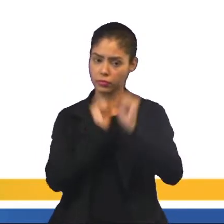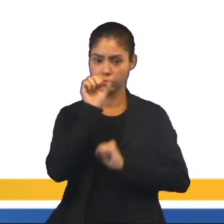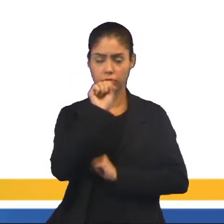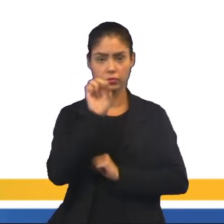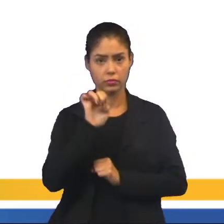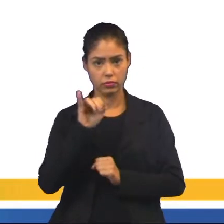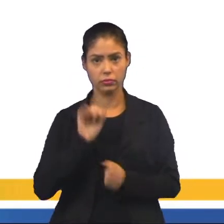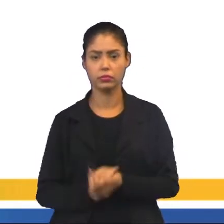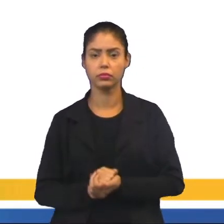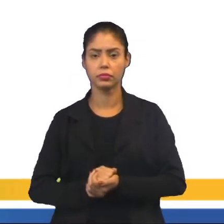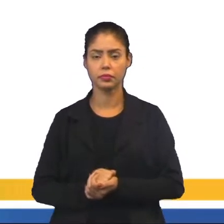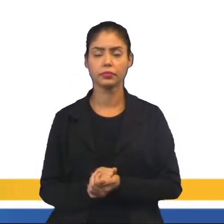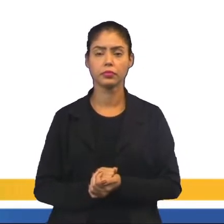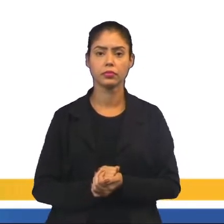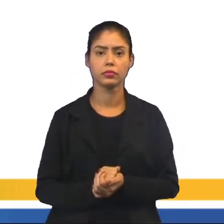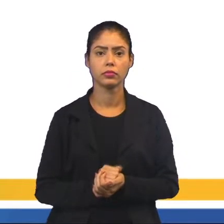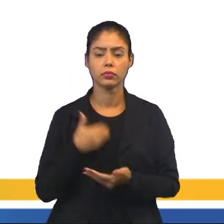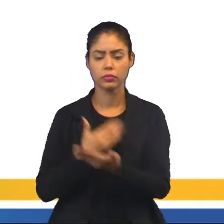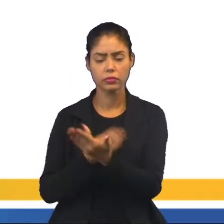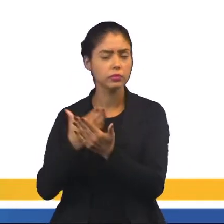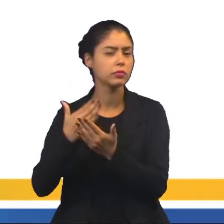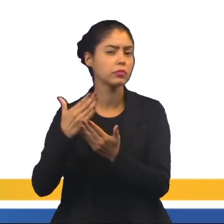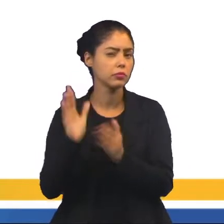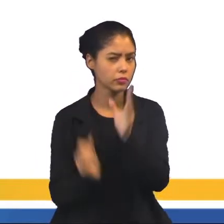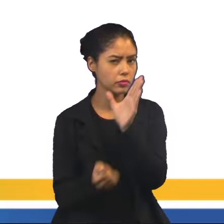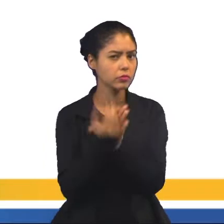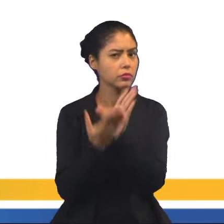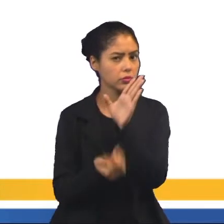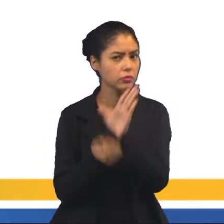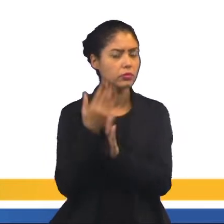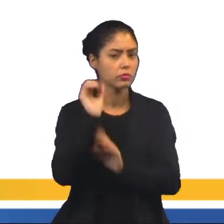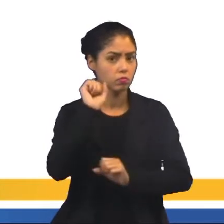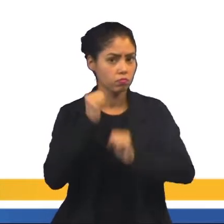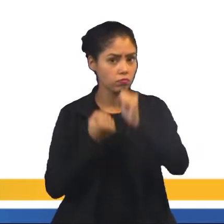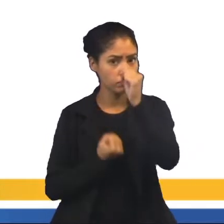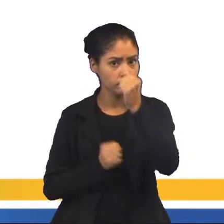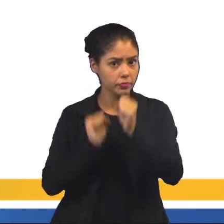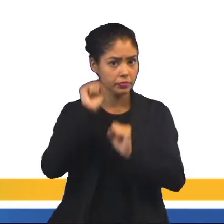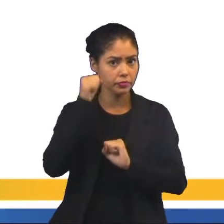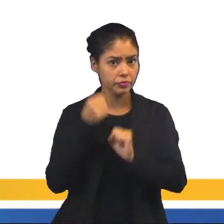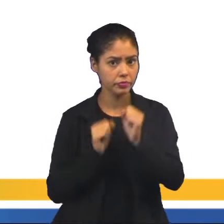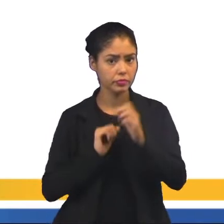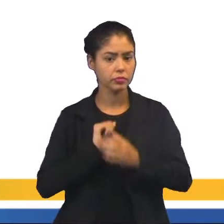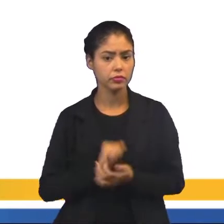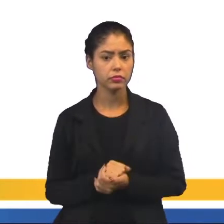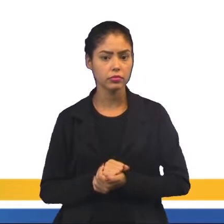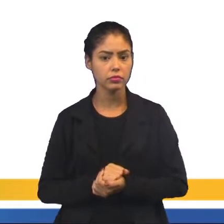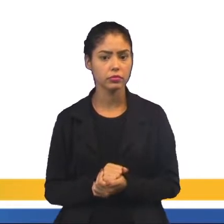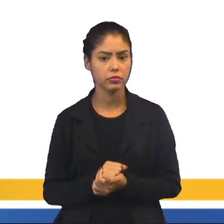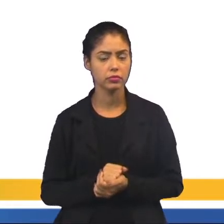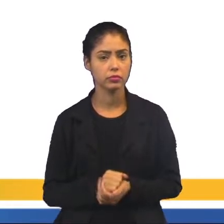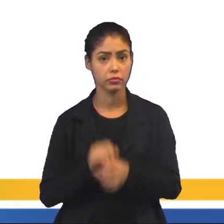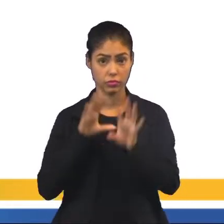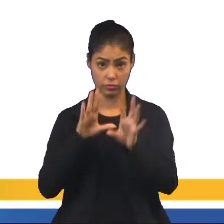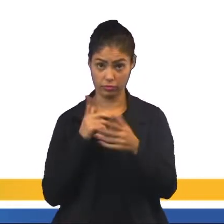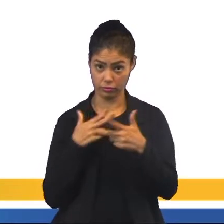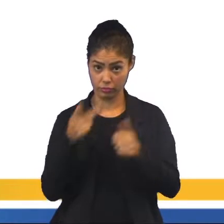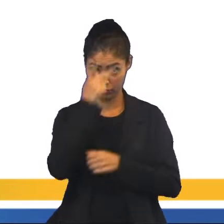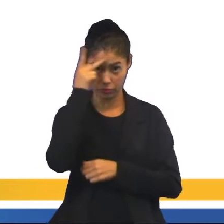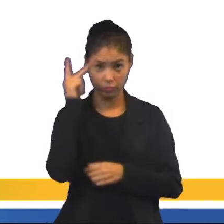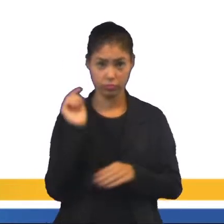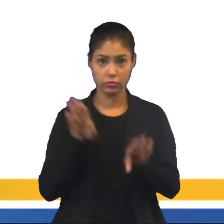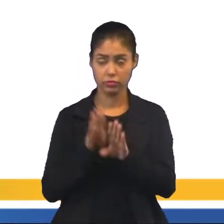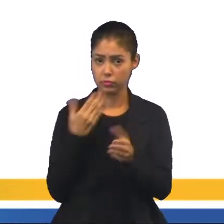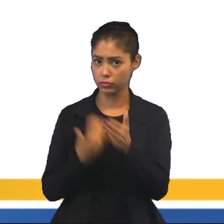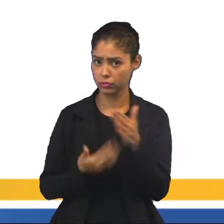semi-industrializadas, né, que estavam iniciando aí a produção, né, maquinofatureira, e essas pessoas